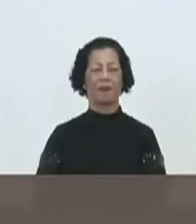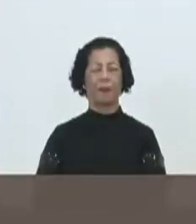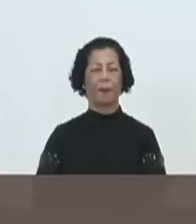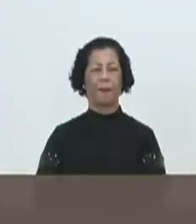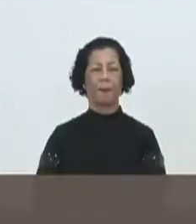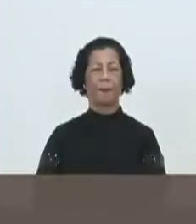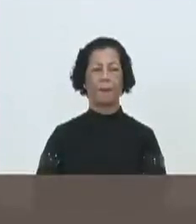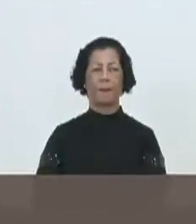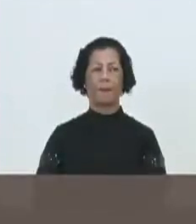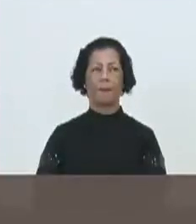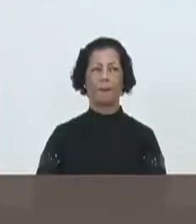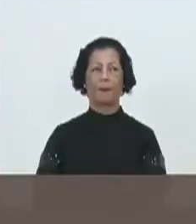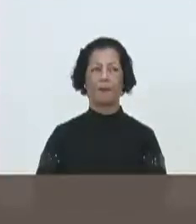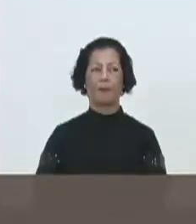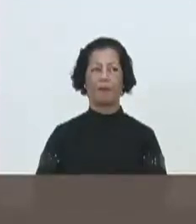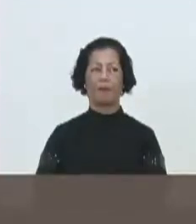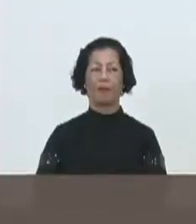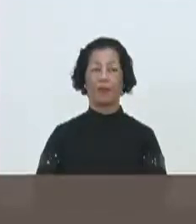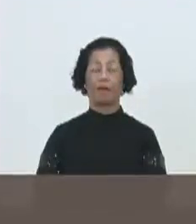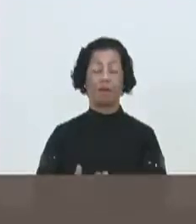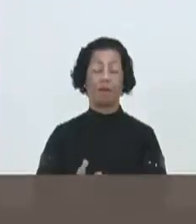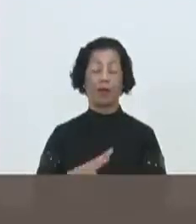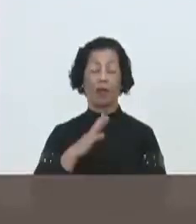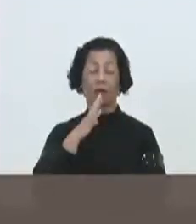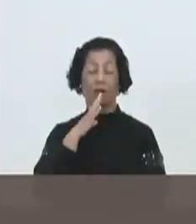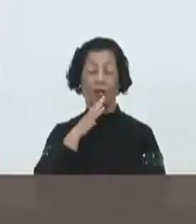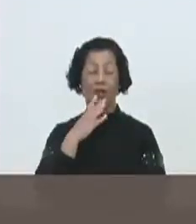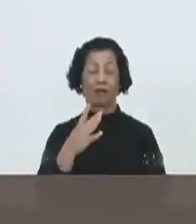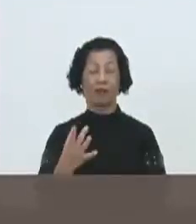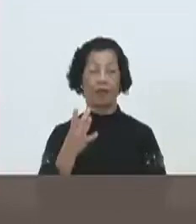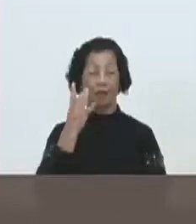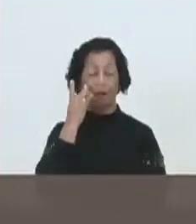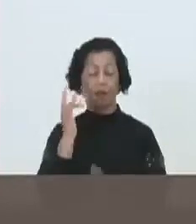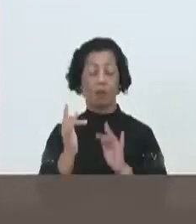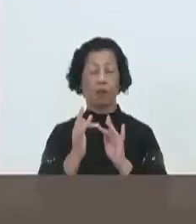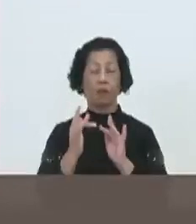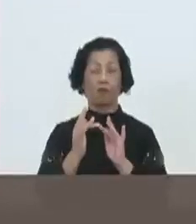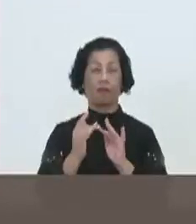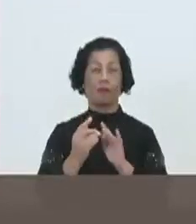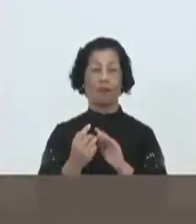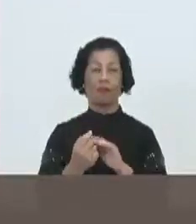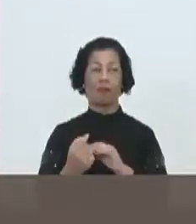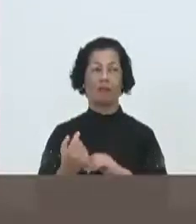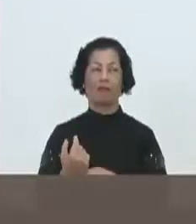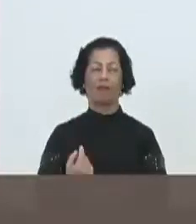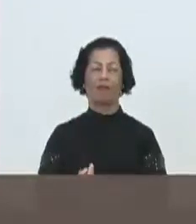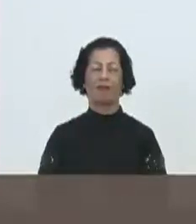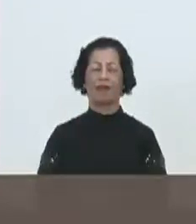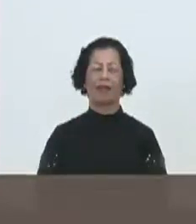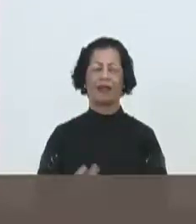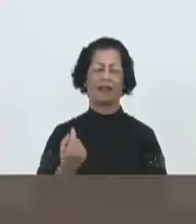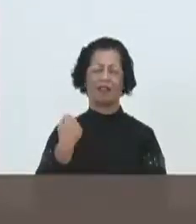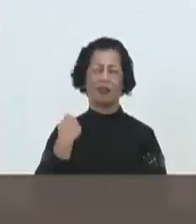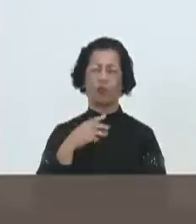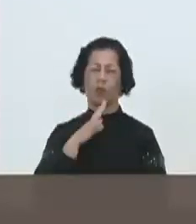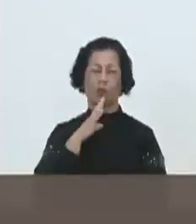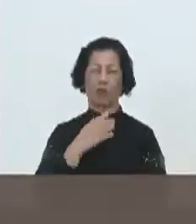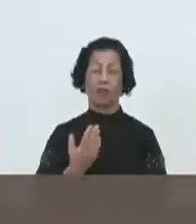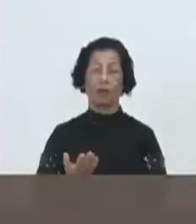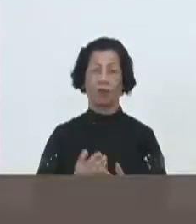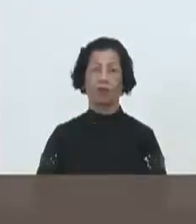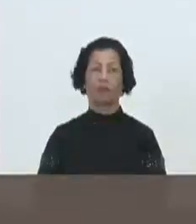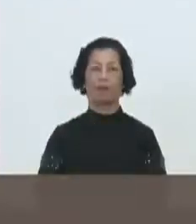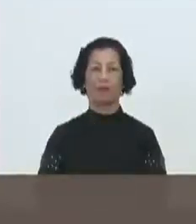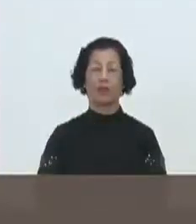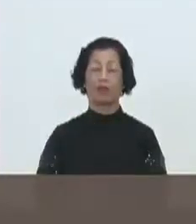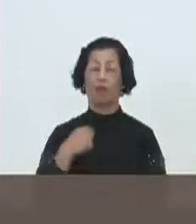não tô tô dizendo que eu quero conhecer pessoalmente uma vez eu conheci Escondidinho atrás da porta bom mas vamos às